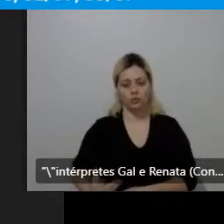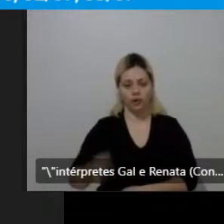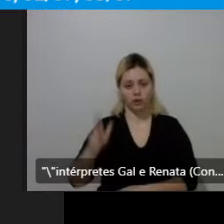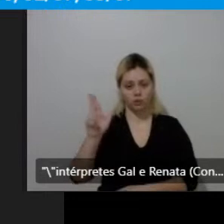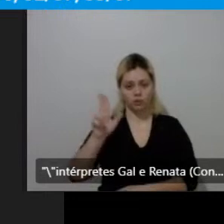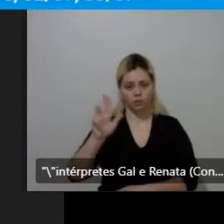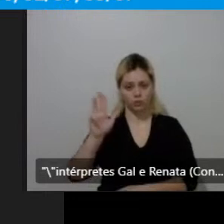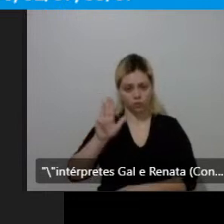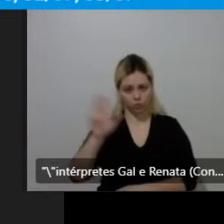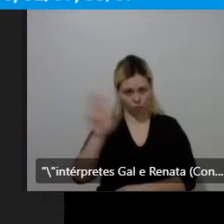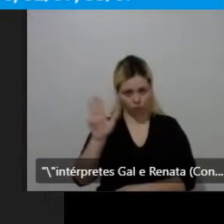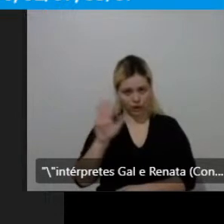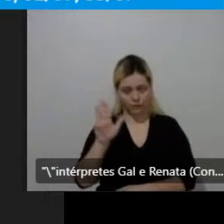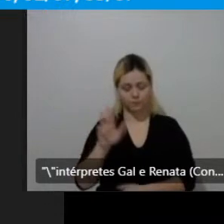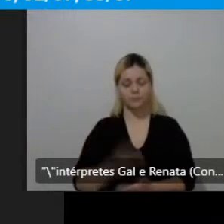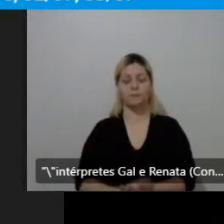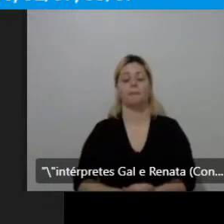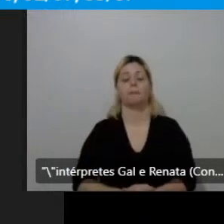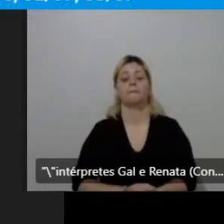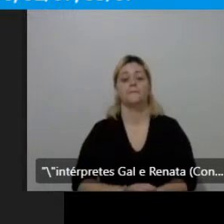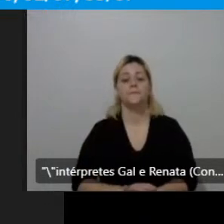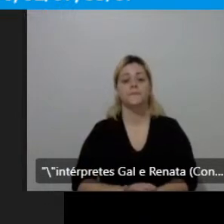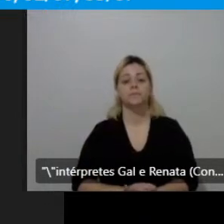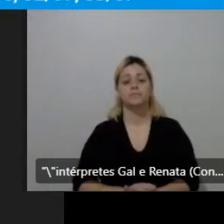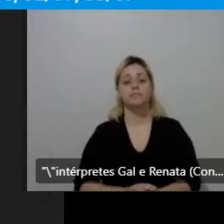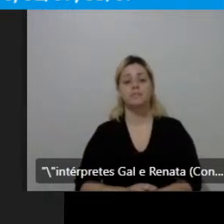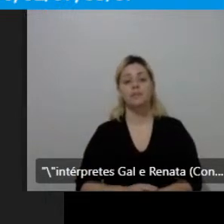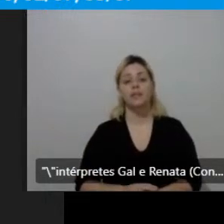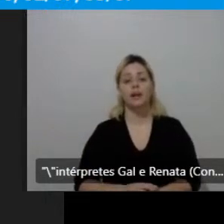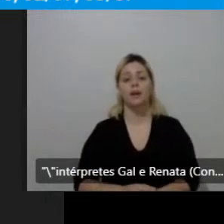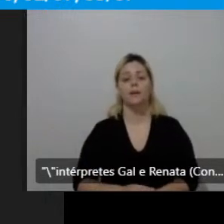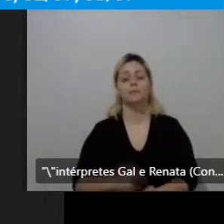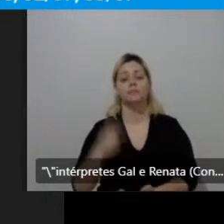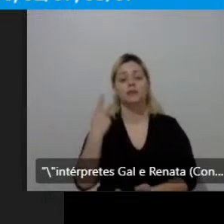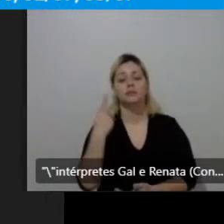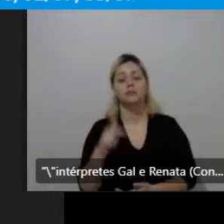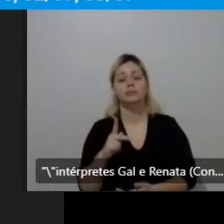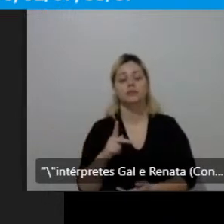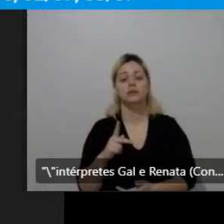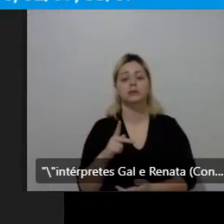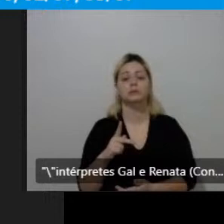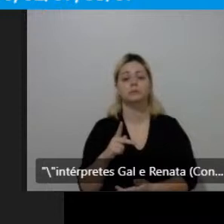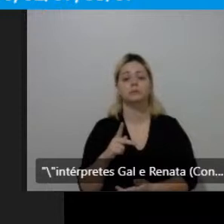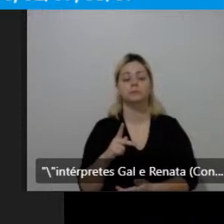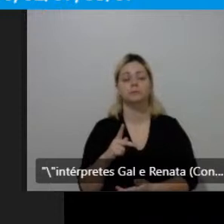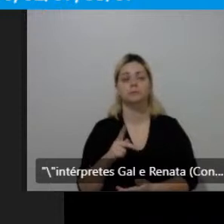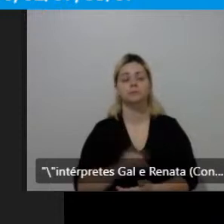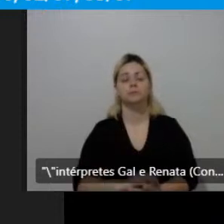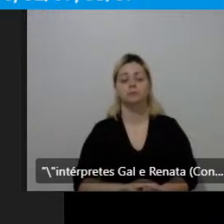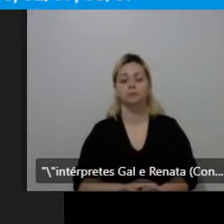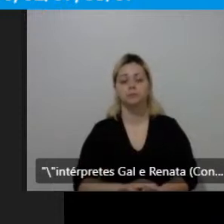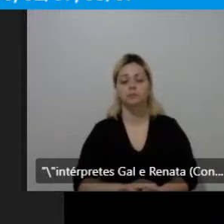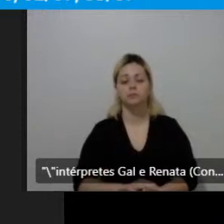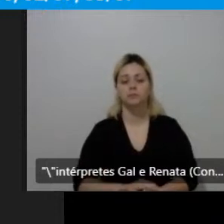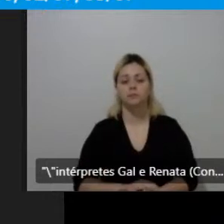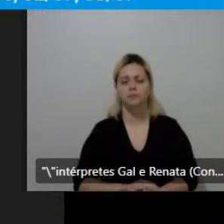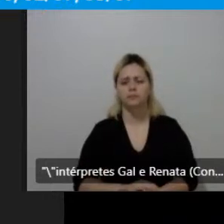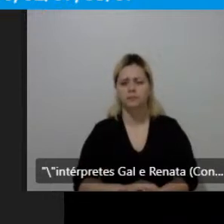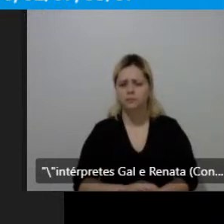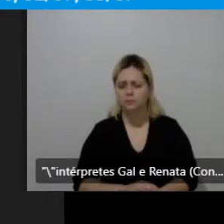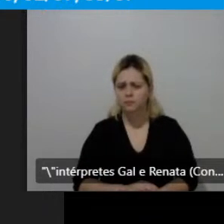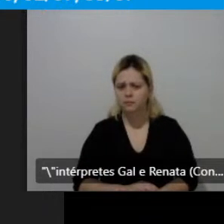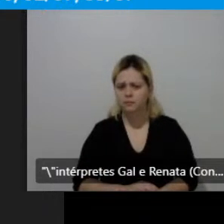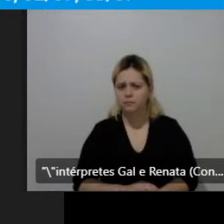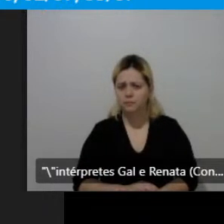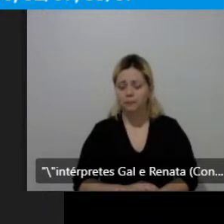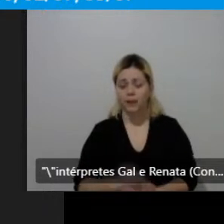normativa, seja recepcionando a Convenção 69 da OIT, que trata dos povos indígenas